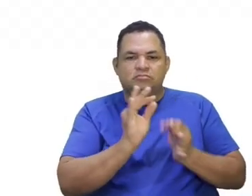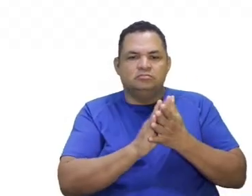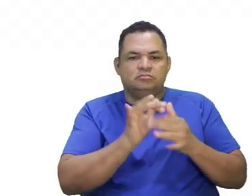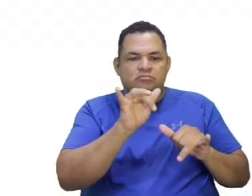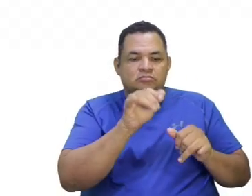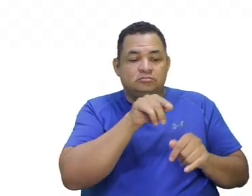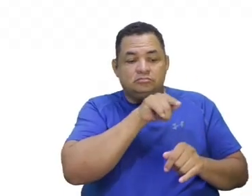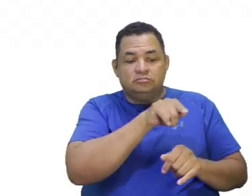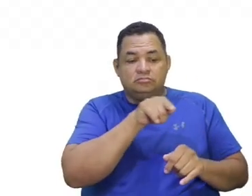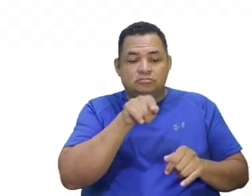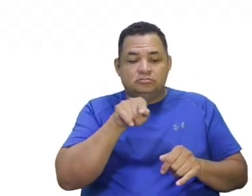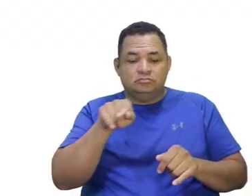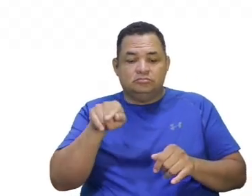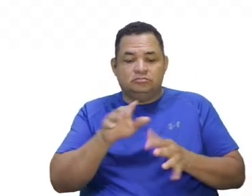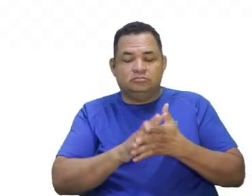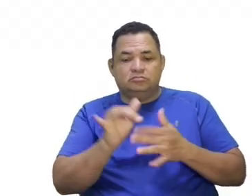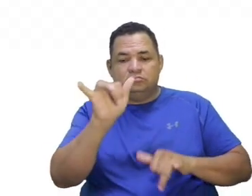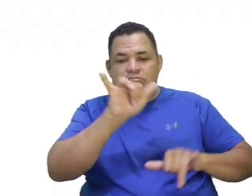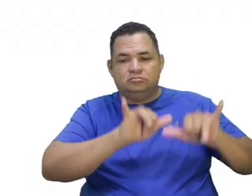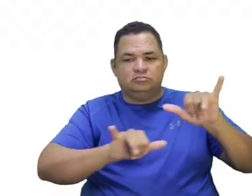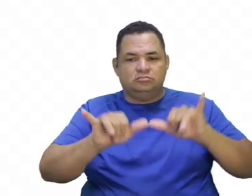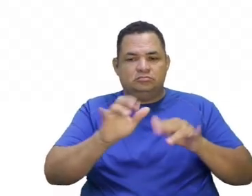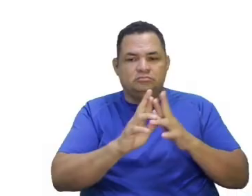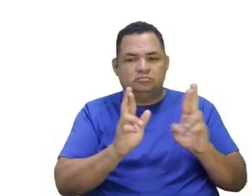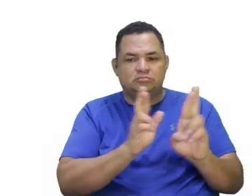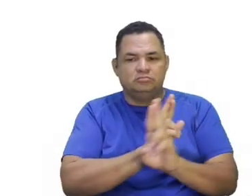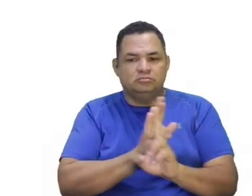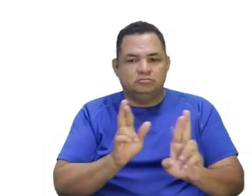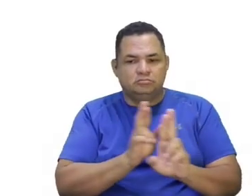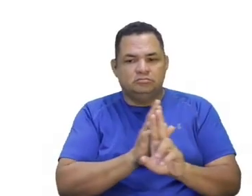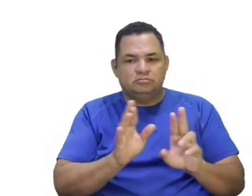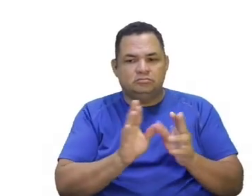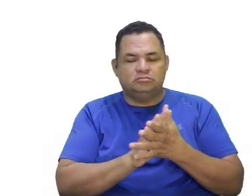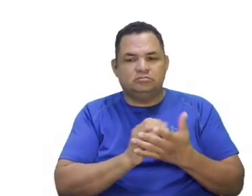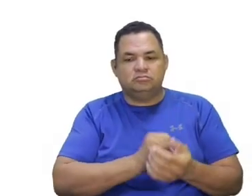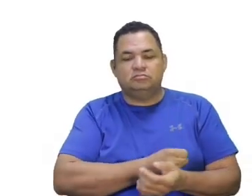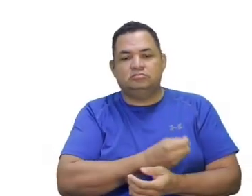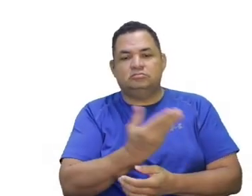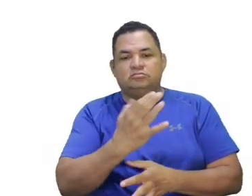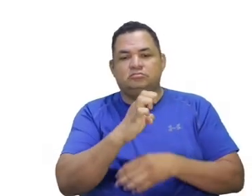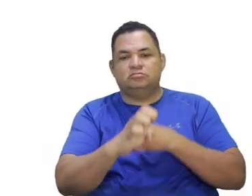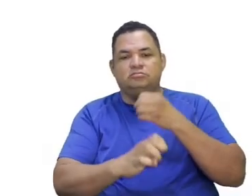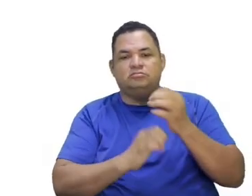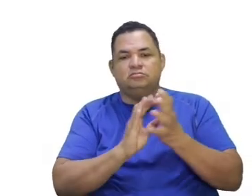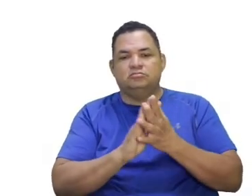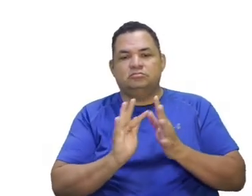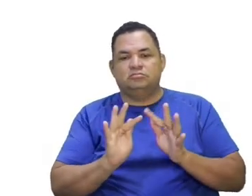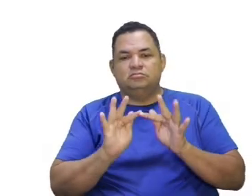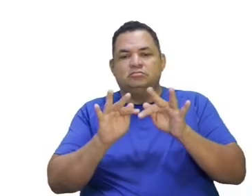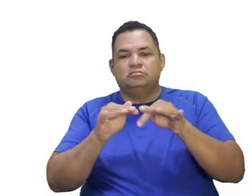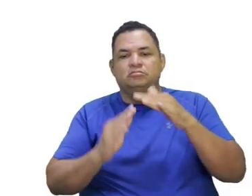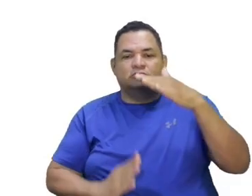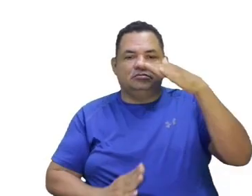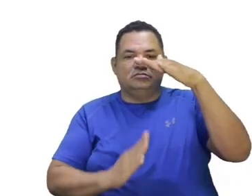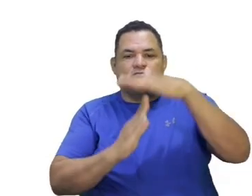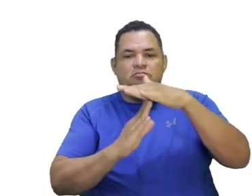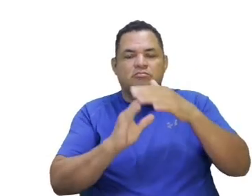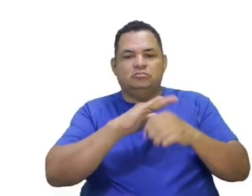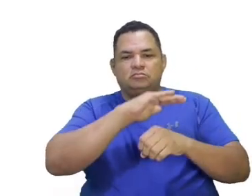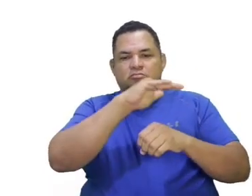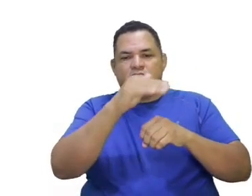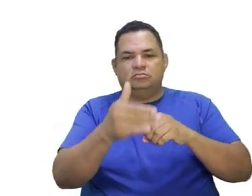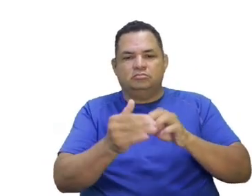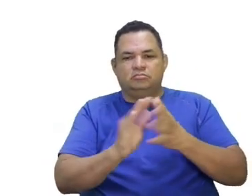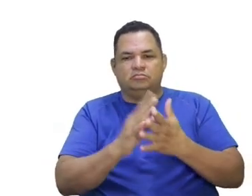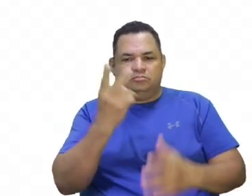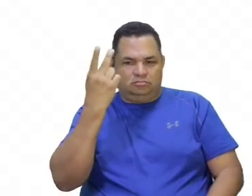químicas que estão relacionadas à quantidade de elétrons que eles têm na sua última camada.